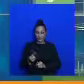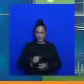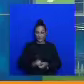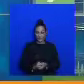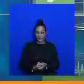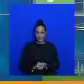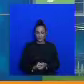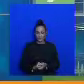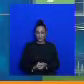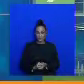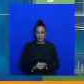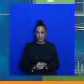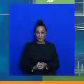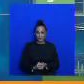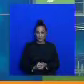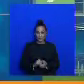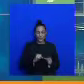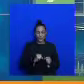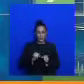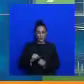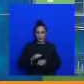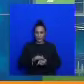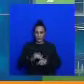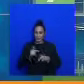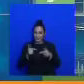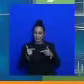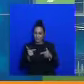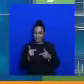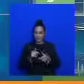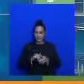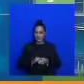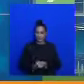56. Pode chamar que a sorte vem.